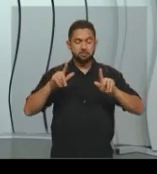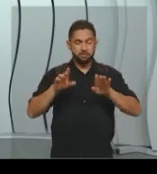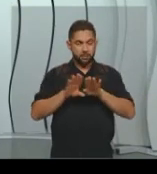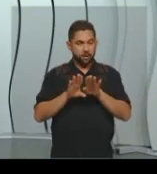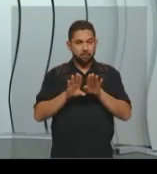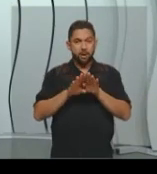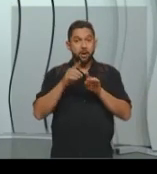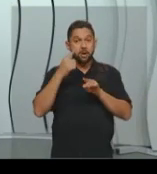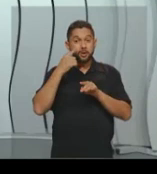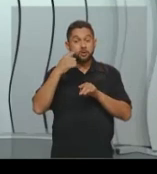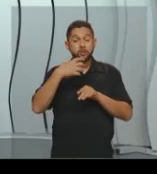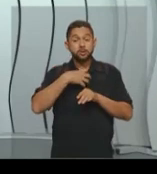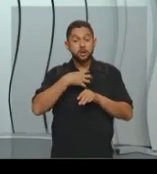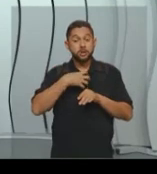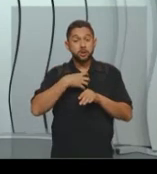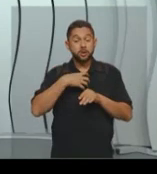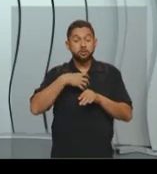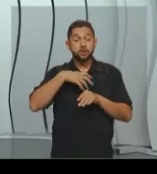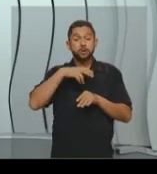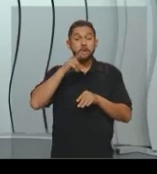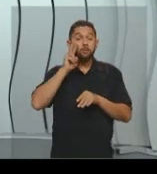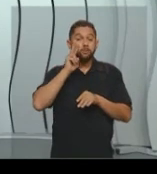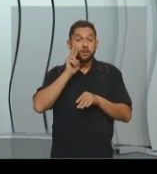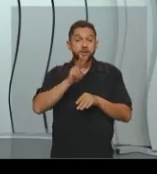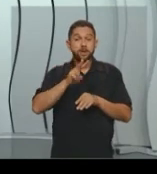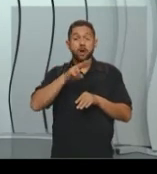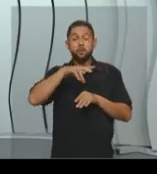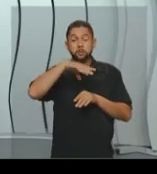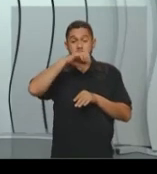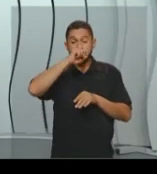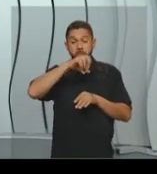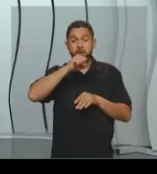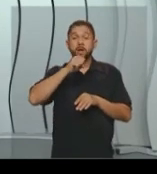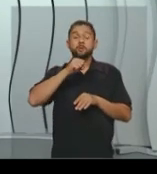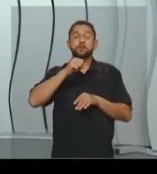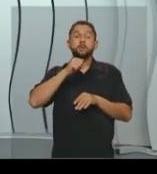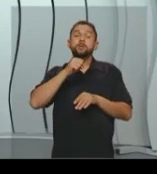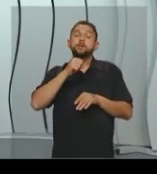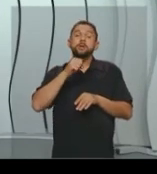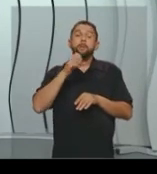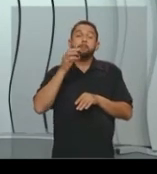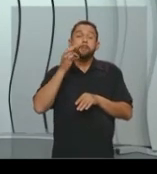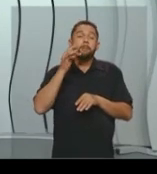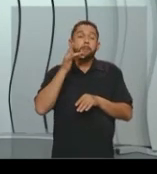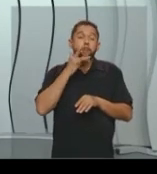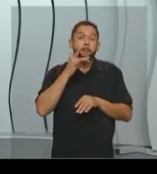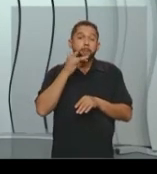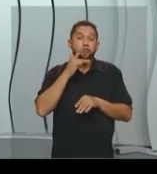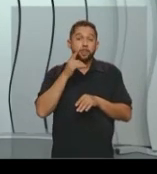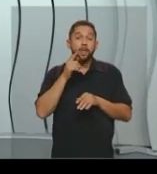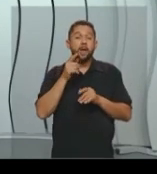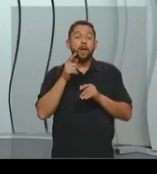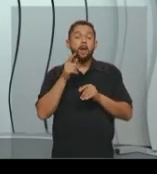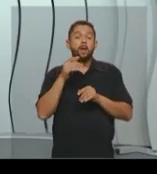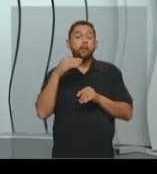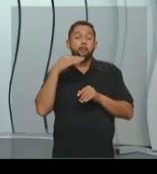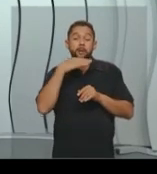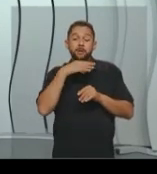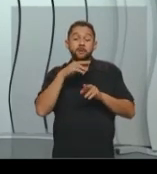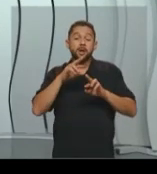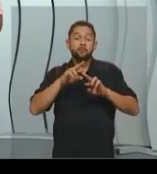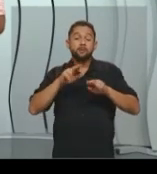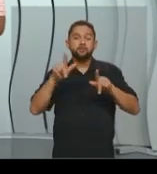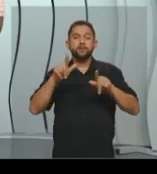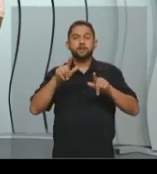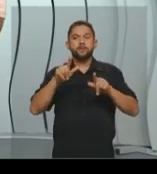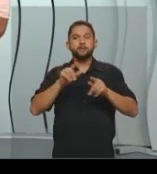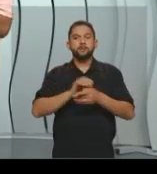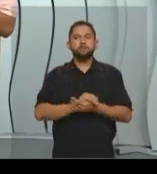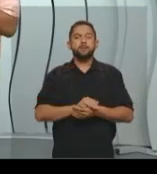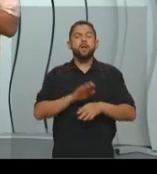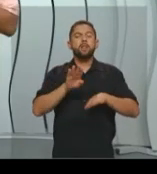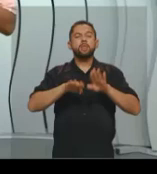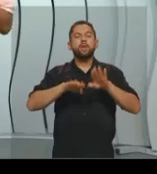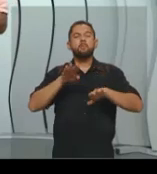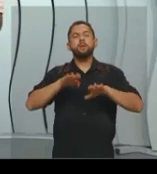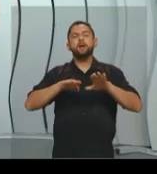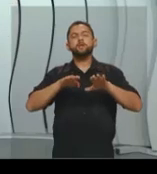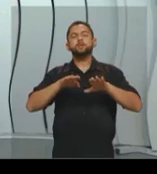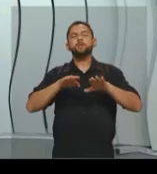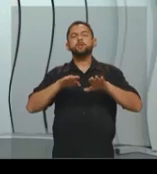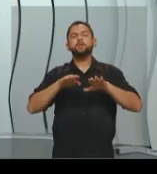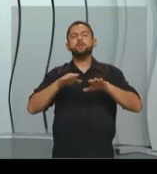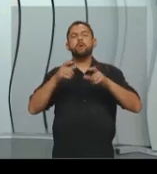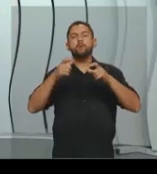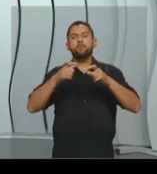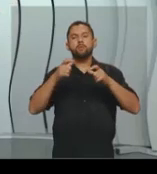que é. Os sentidos capturam aquilo que deixa de ser, aquilo que é instável. Qual é a relação entre esses